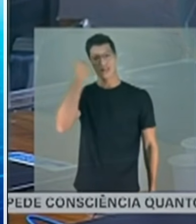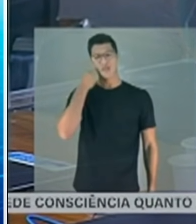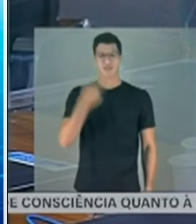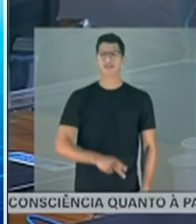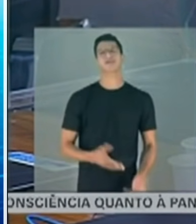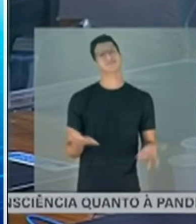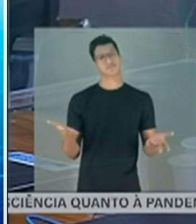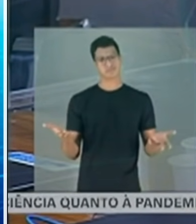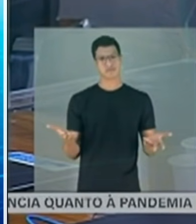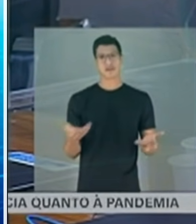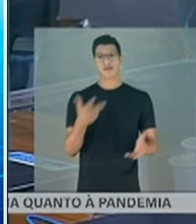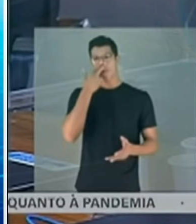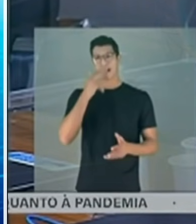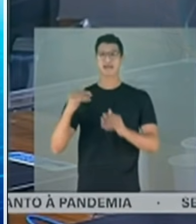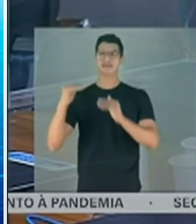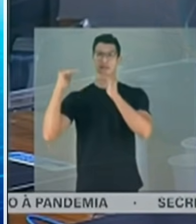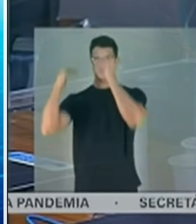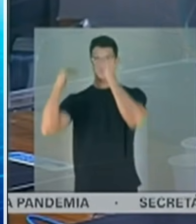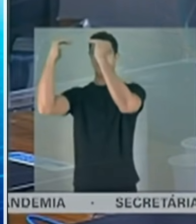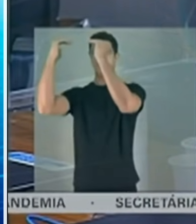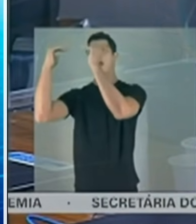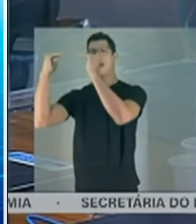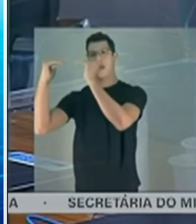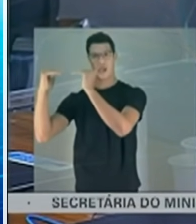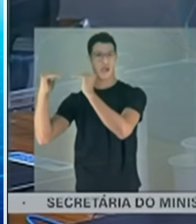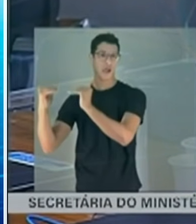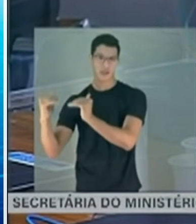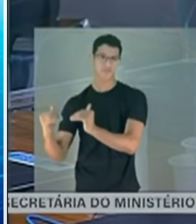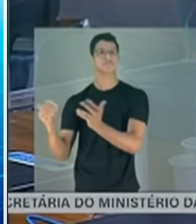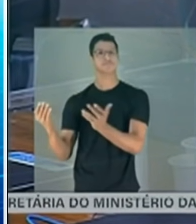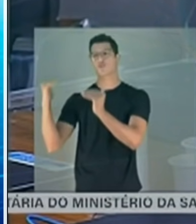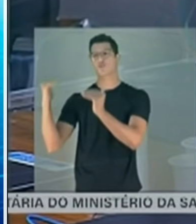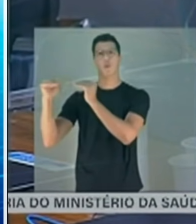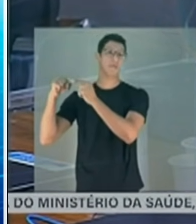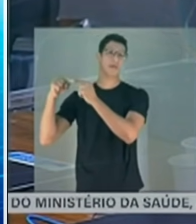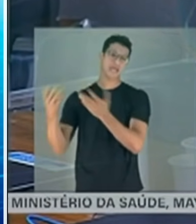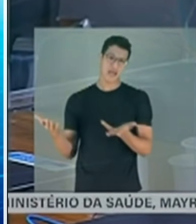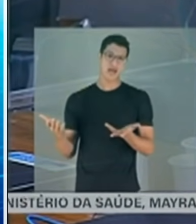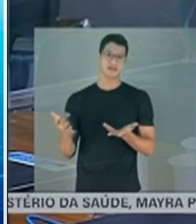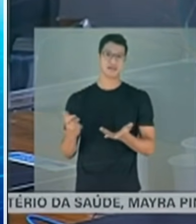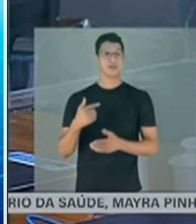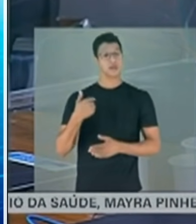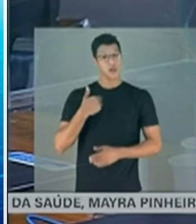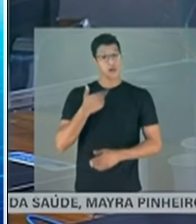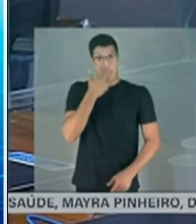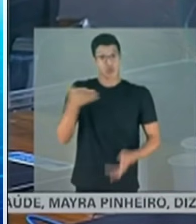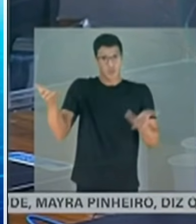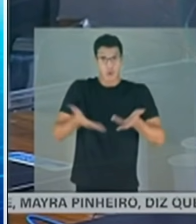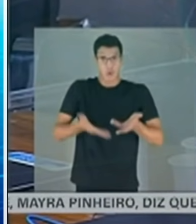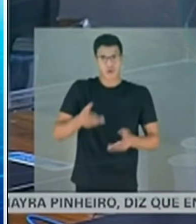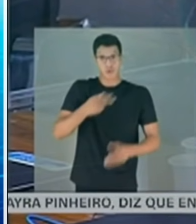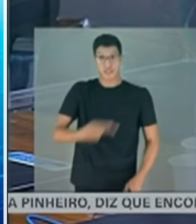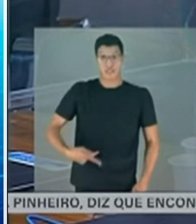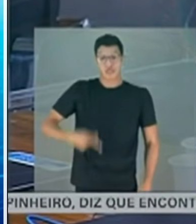acho que é se rebaixar demais, não é? E hoje, ele mais uma